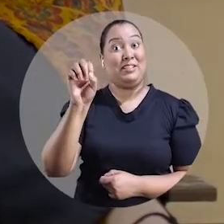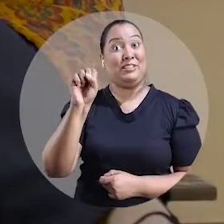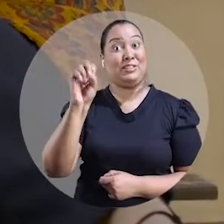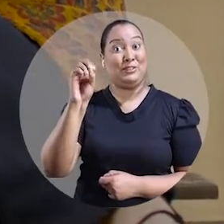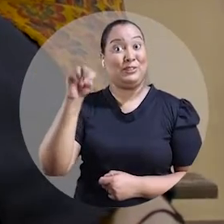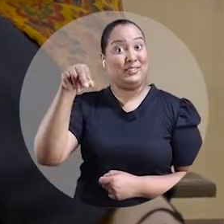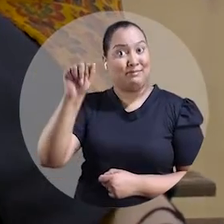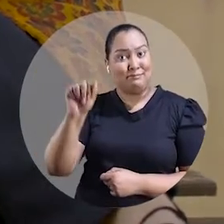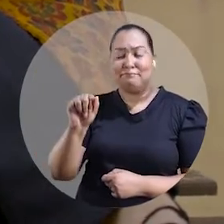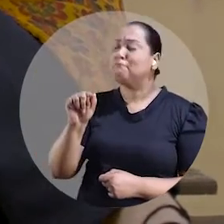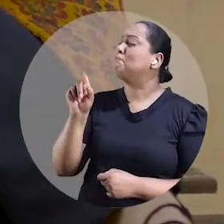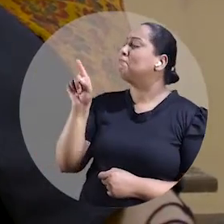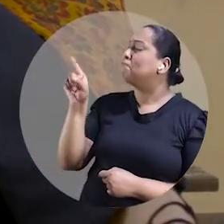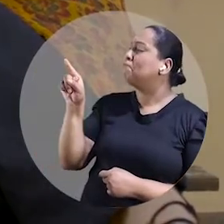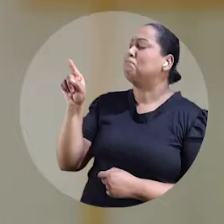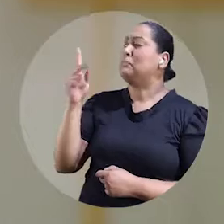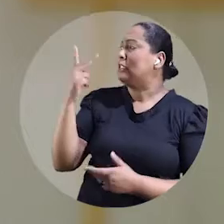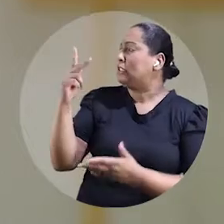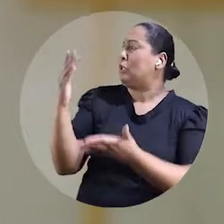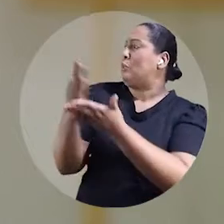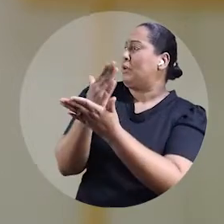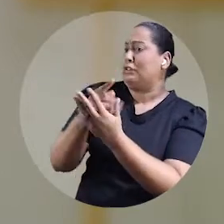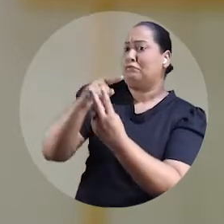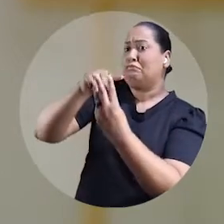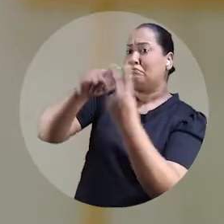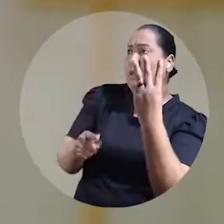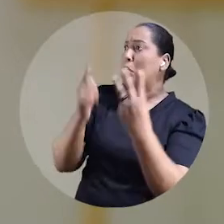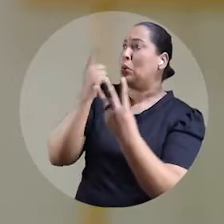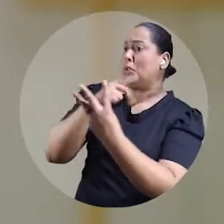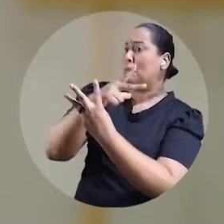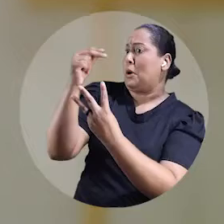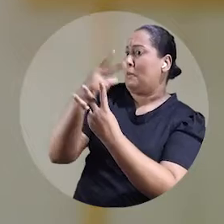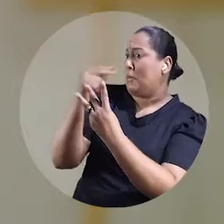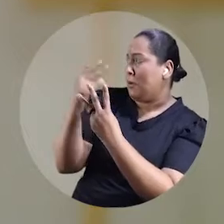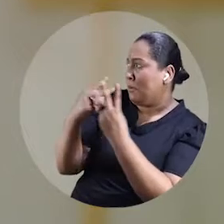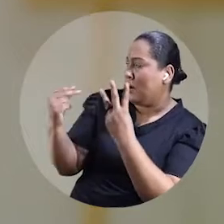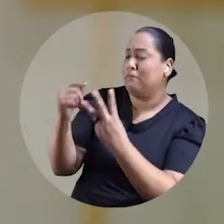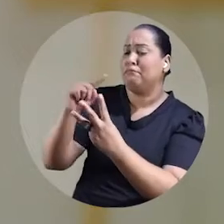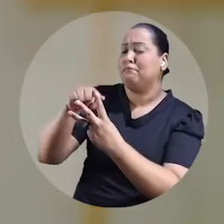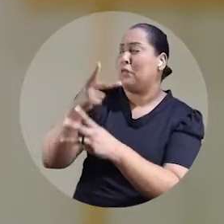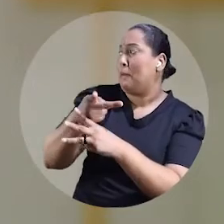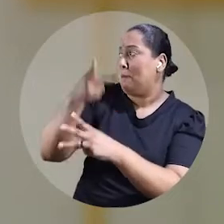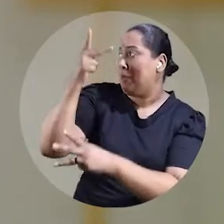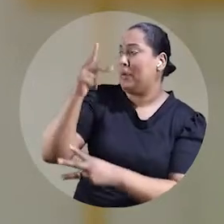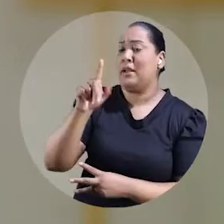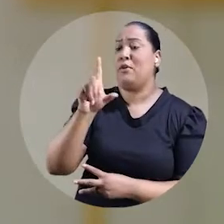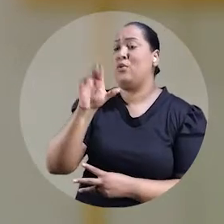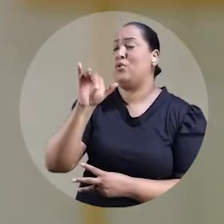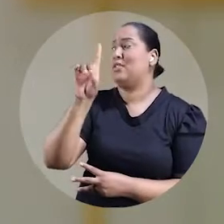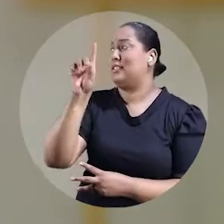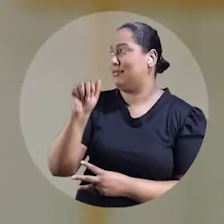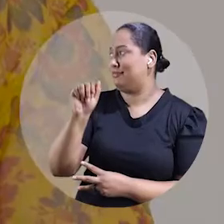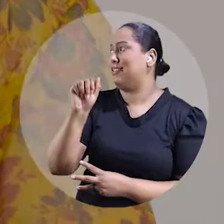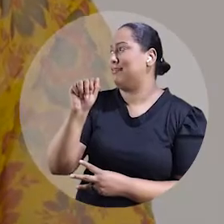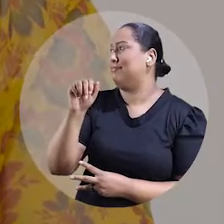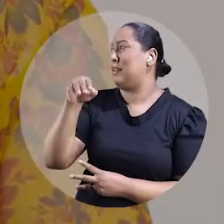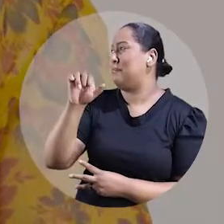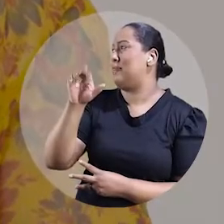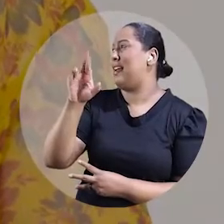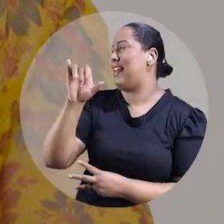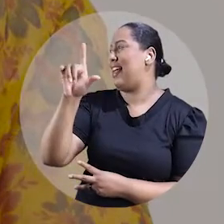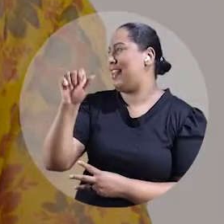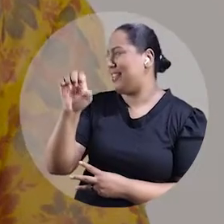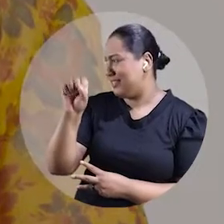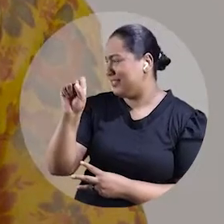de suas obras de livros de poesia foram premiados com o Prêmio Cecília Meirelles e o Prêmio Marcos Quiroga. Os meus